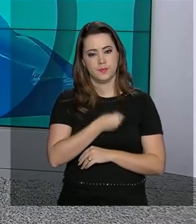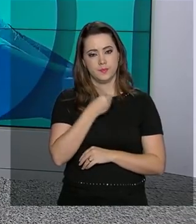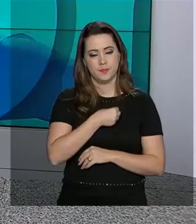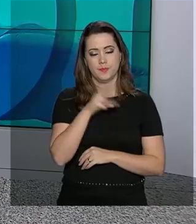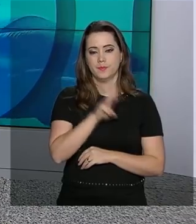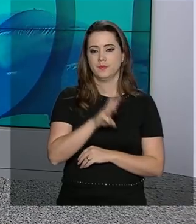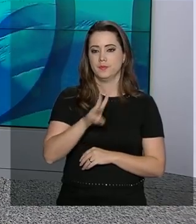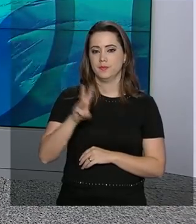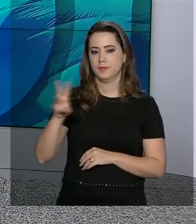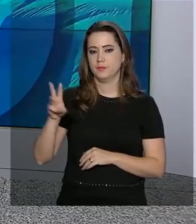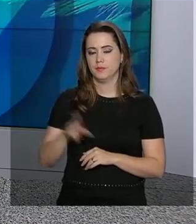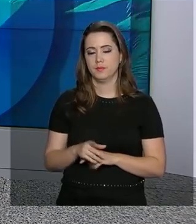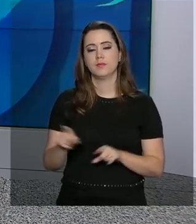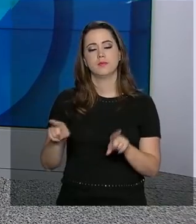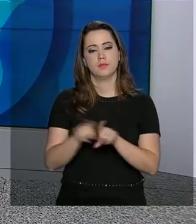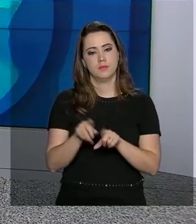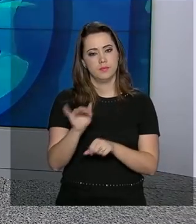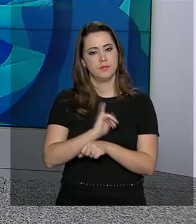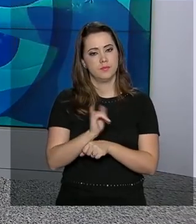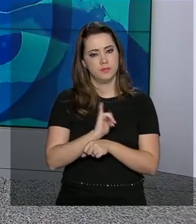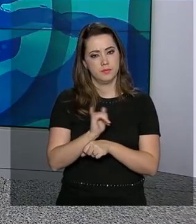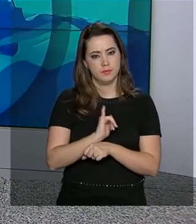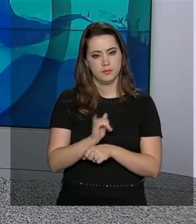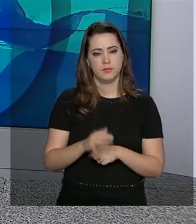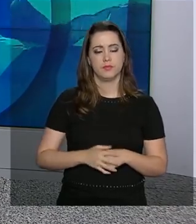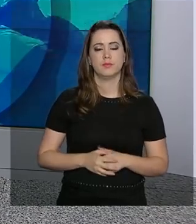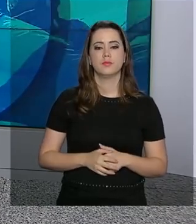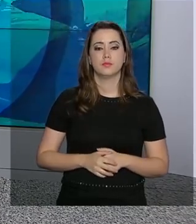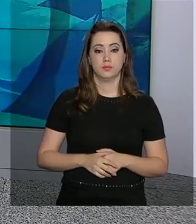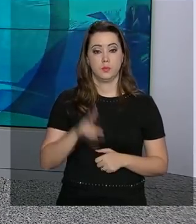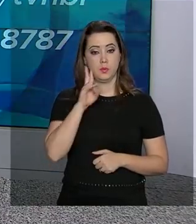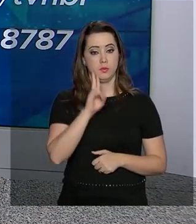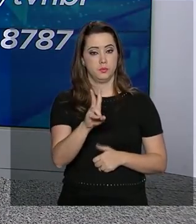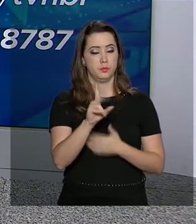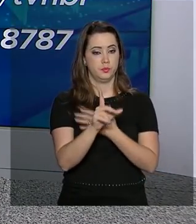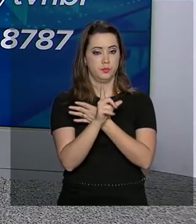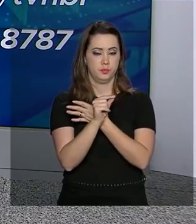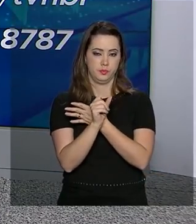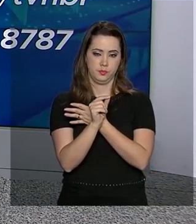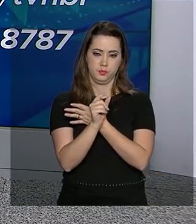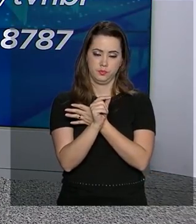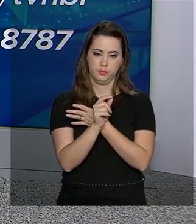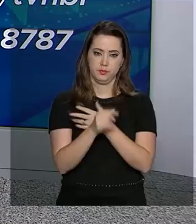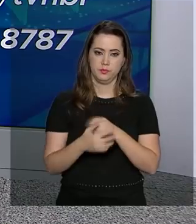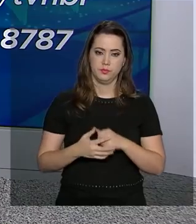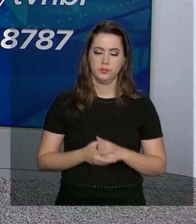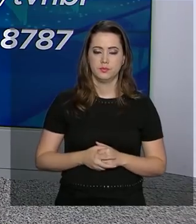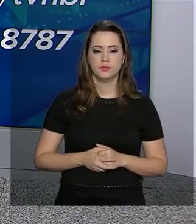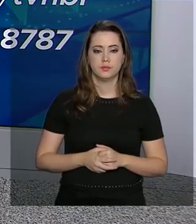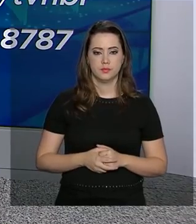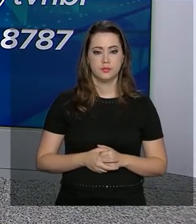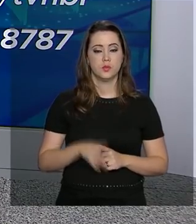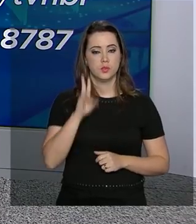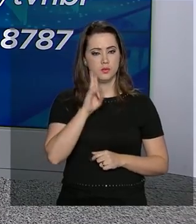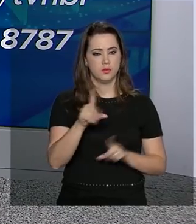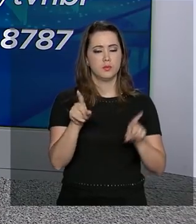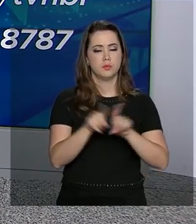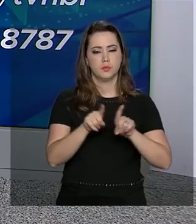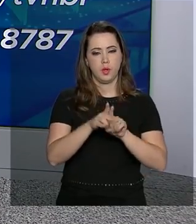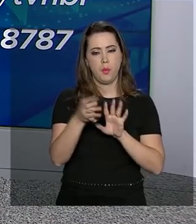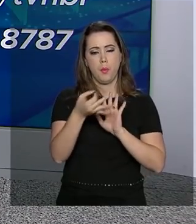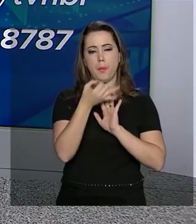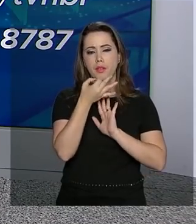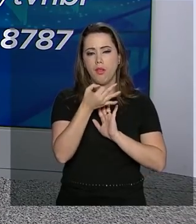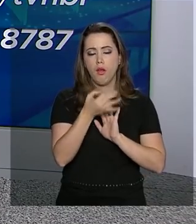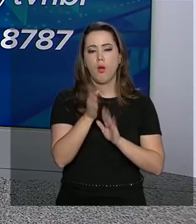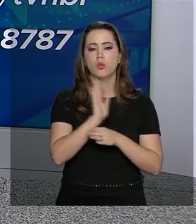acompanha ao vivo pelo site da NBR e pelo canal no YouTube. Acesse também o nosso perfil no Twitter e você pode